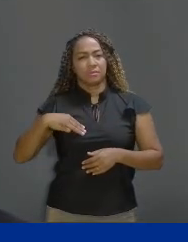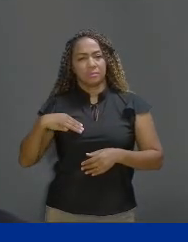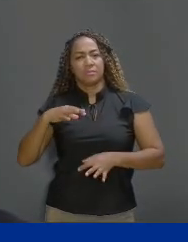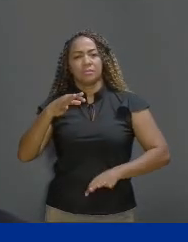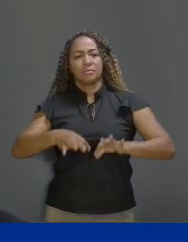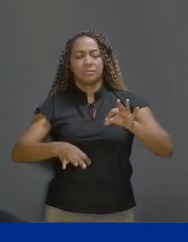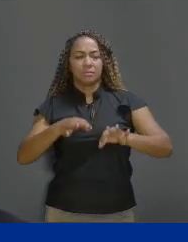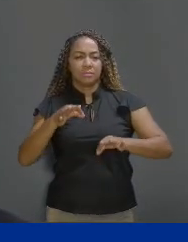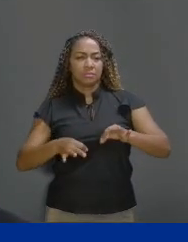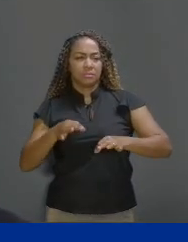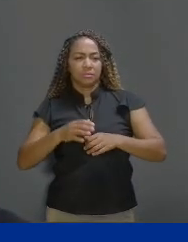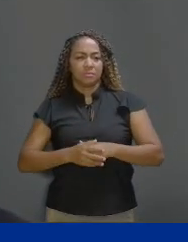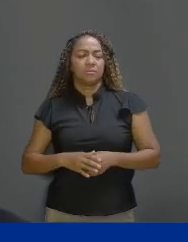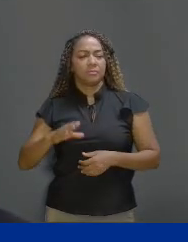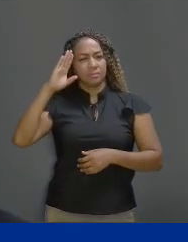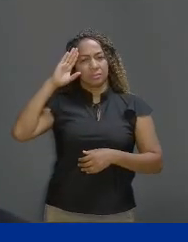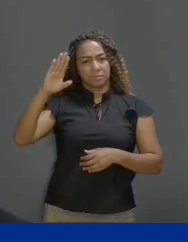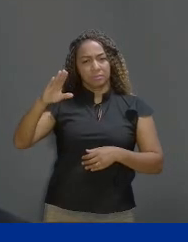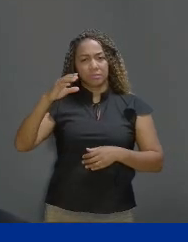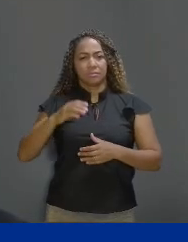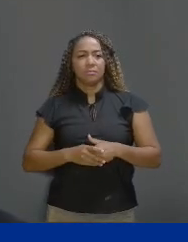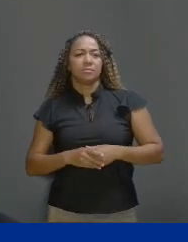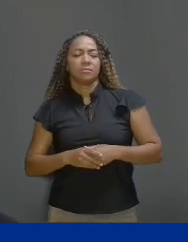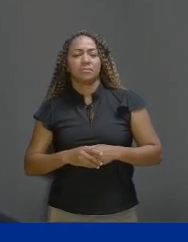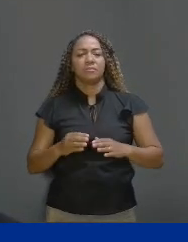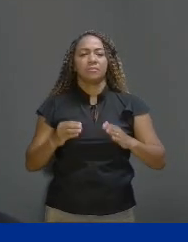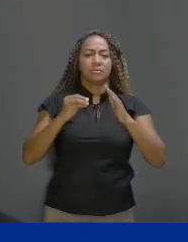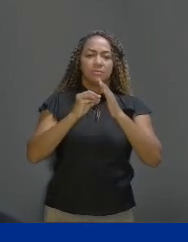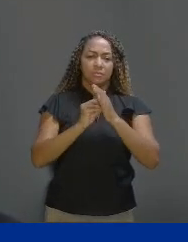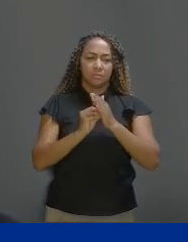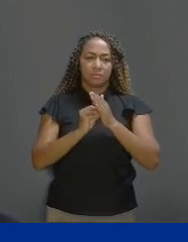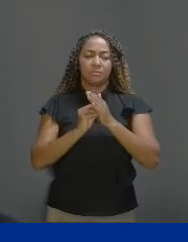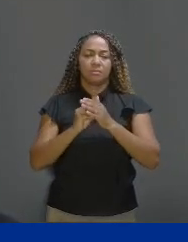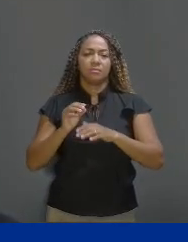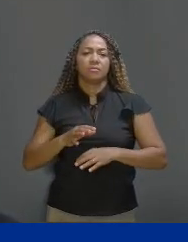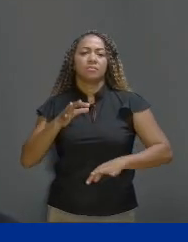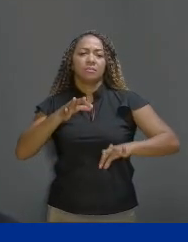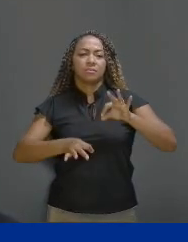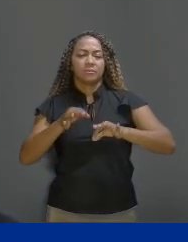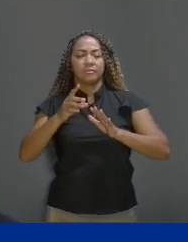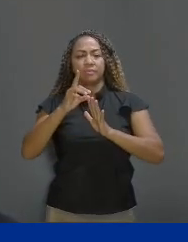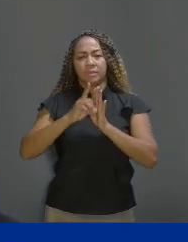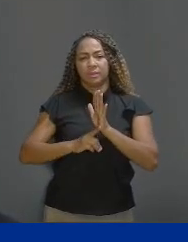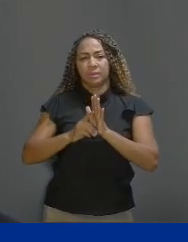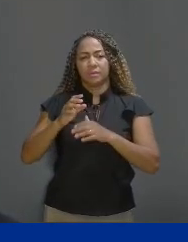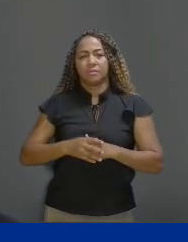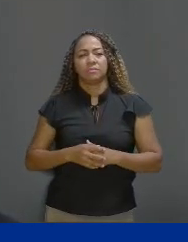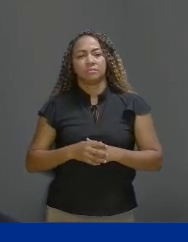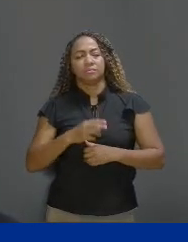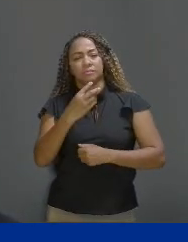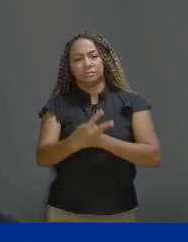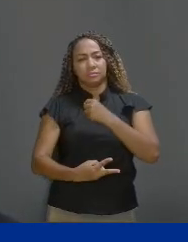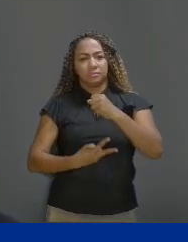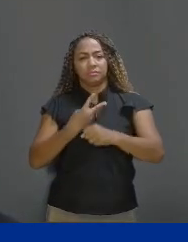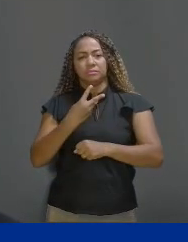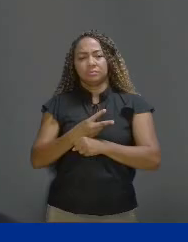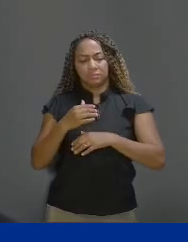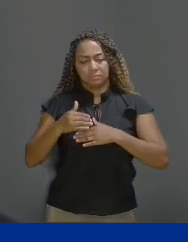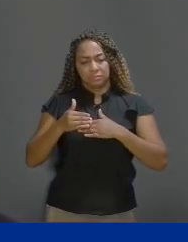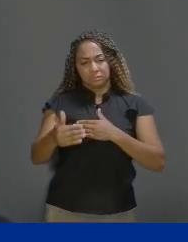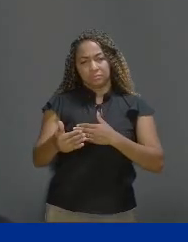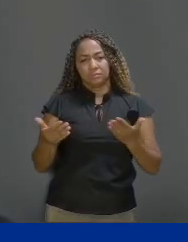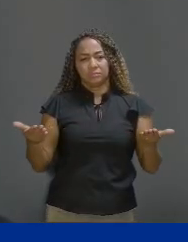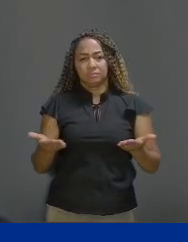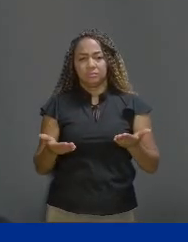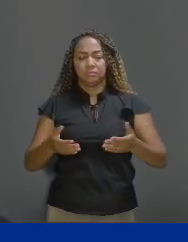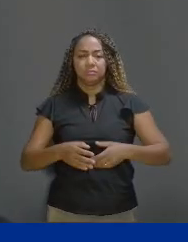juíza membro titular do Tribunal Regional Eleitoral do Amapá, na classe dos juízes de direito, para o mandato de 2 anos a contar desta